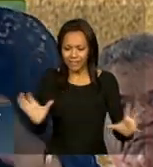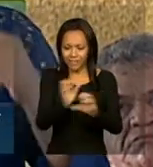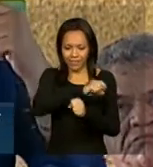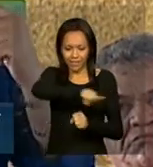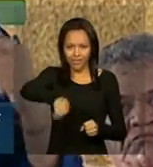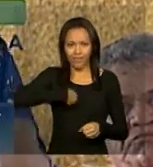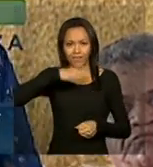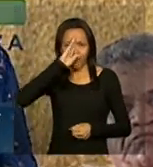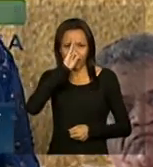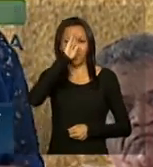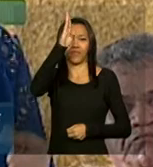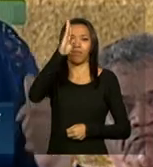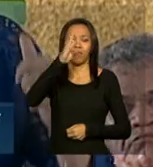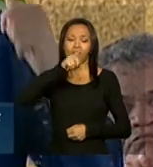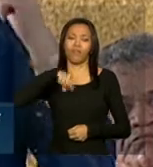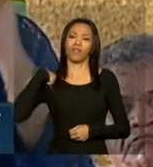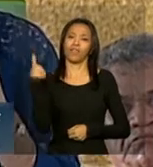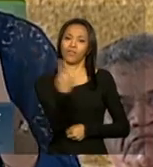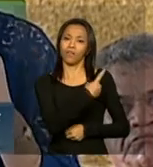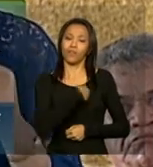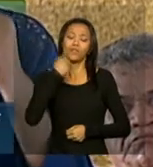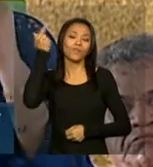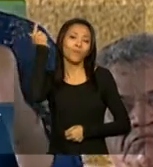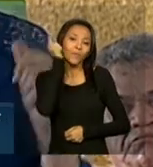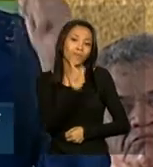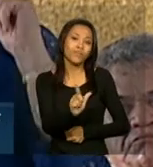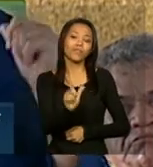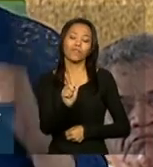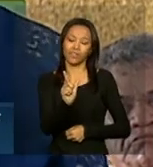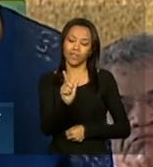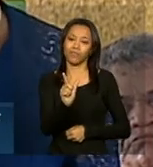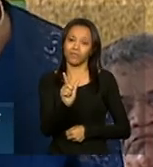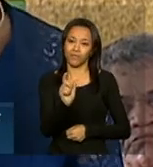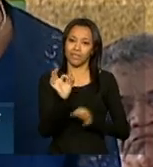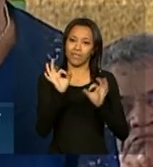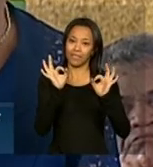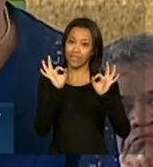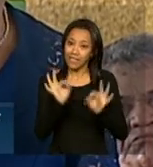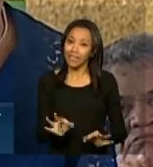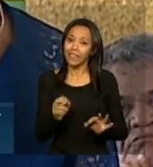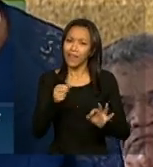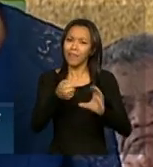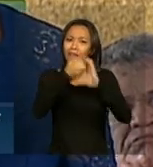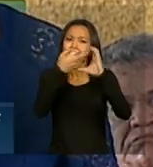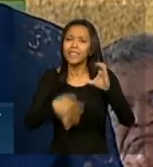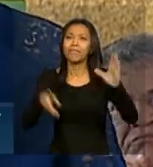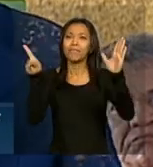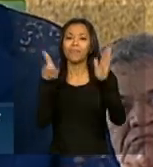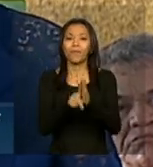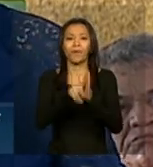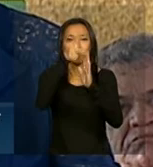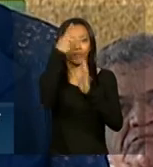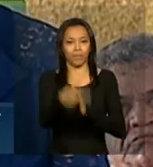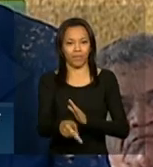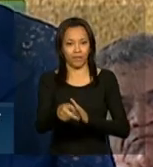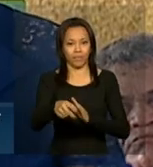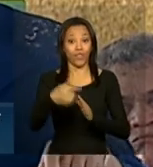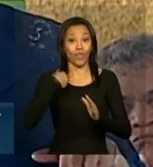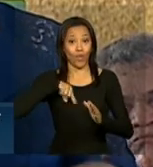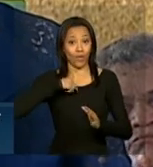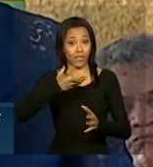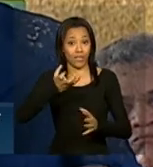fundamentais para que a gente cumpra aquilo que é uma característica daqui. Nós queremos